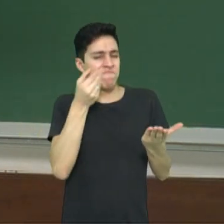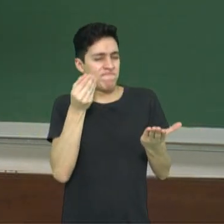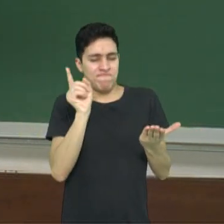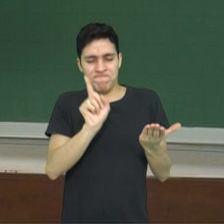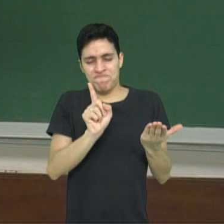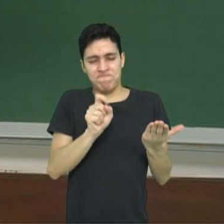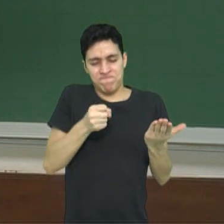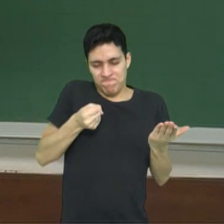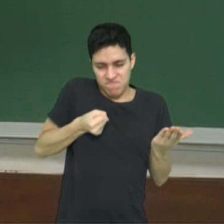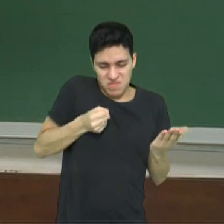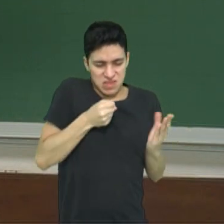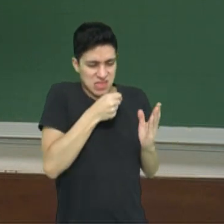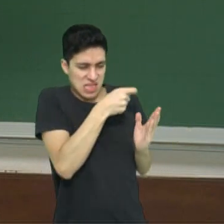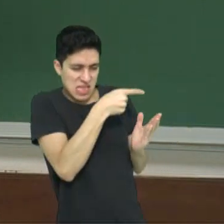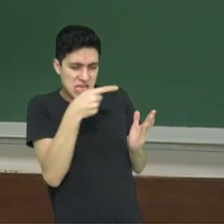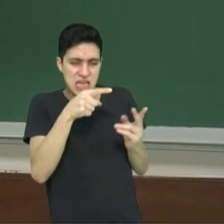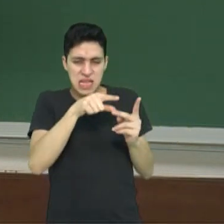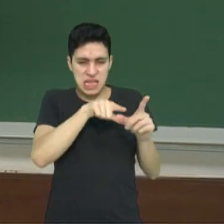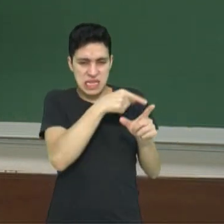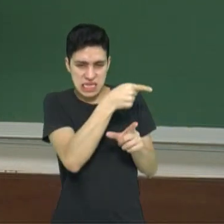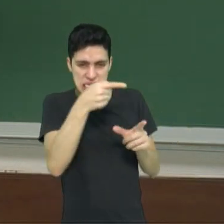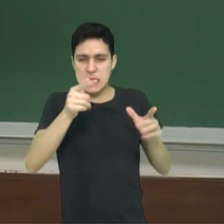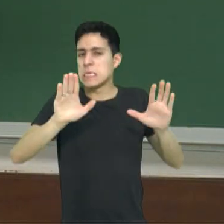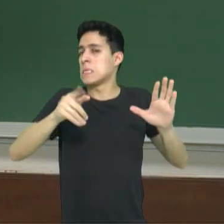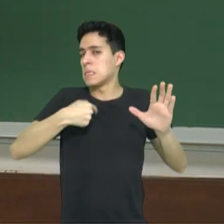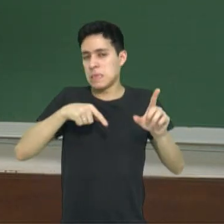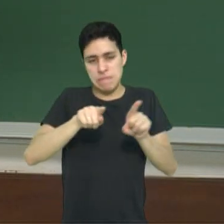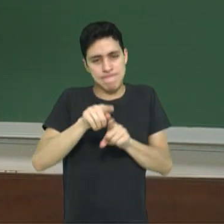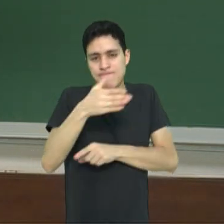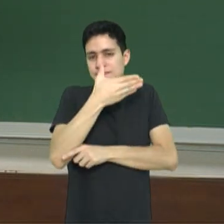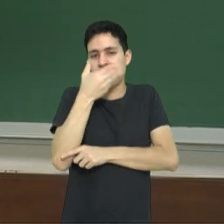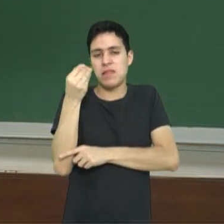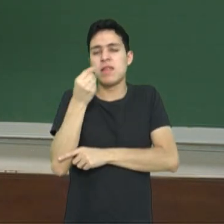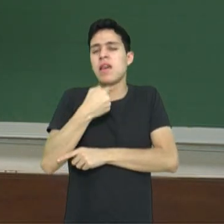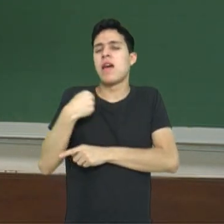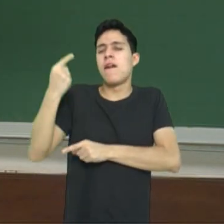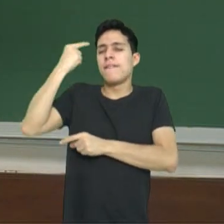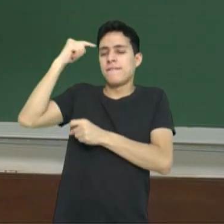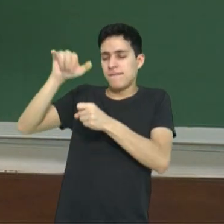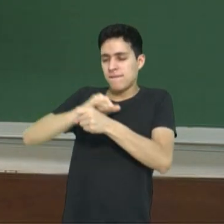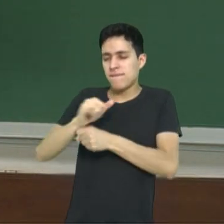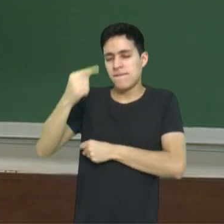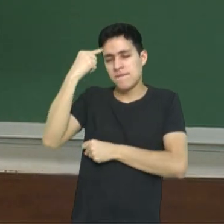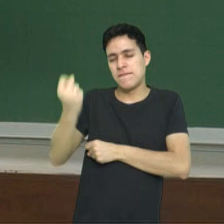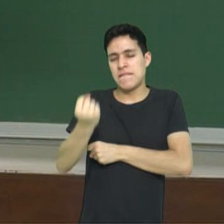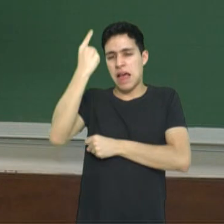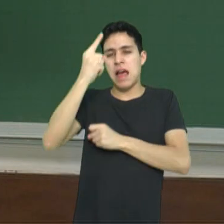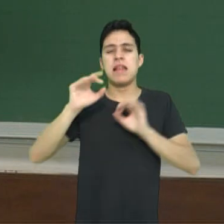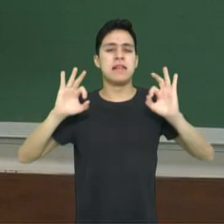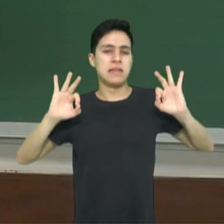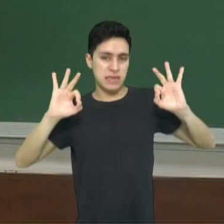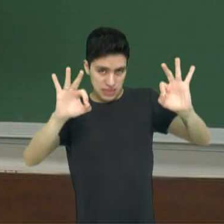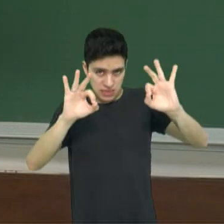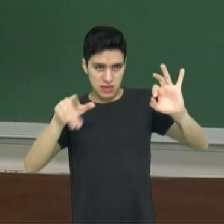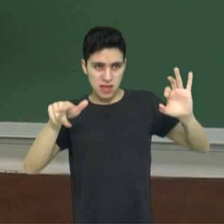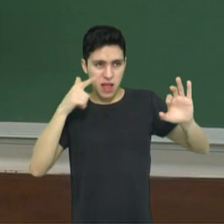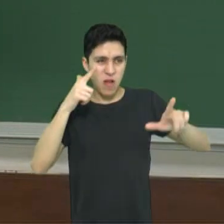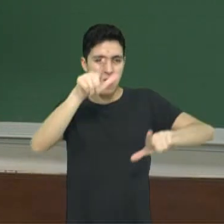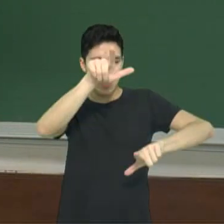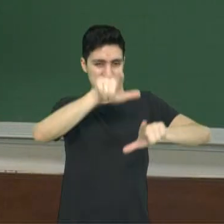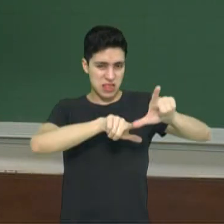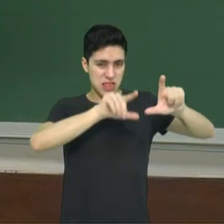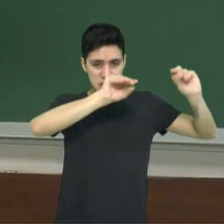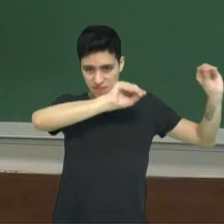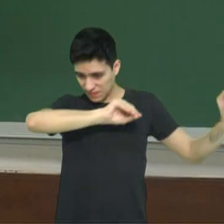né? Pois é, eu também não. Então, o que eu pensei? Se eu jogar essas letras